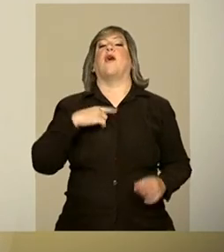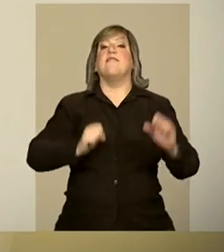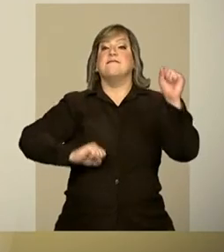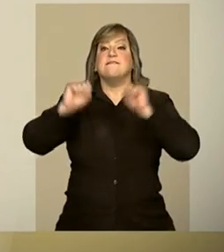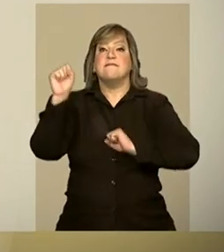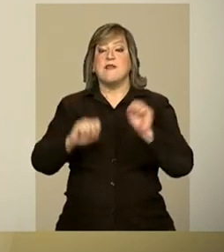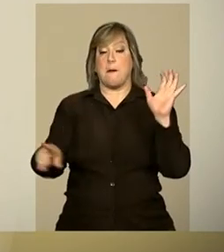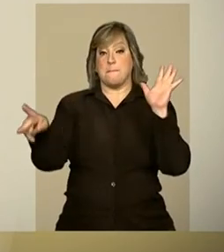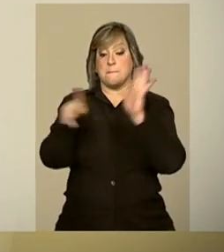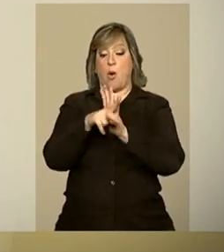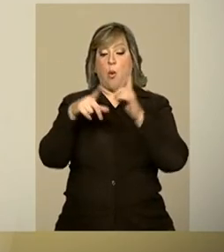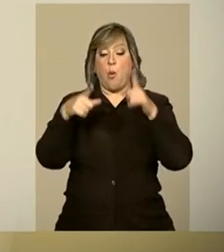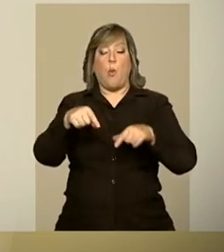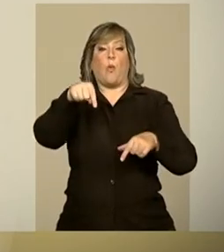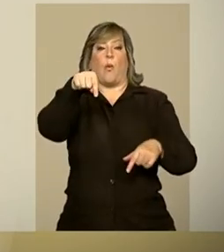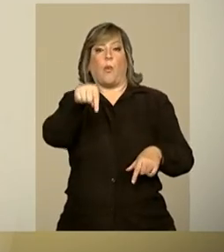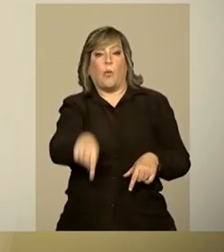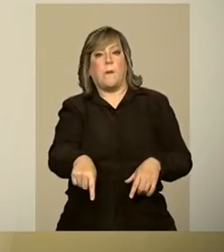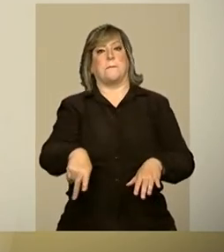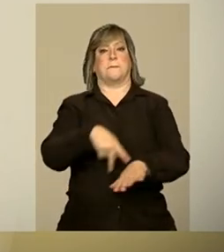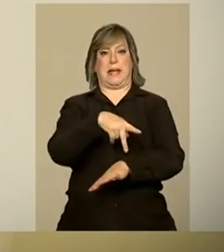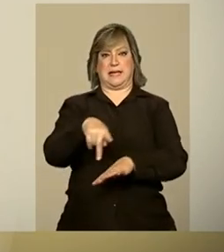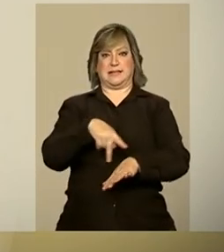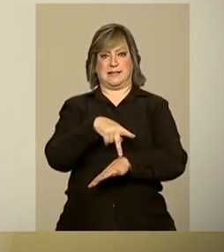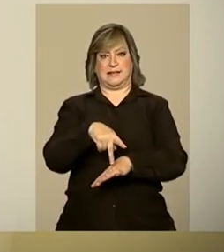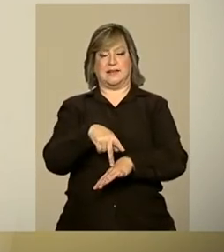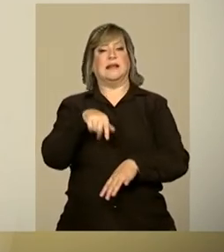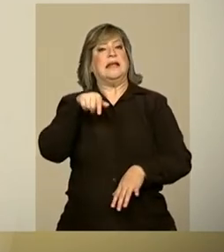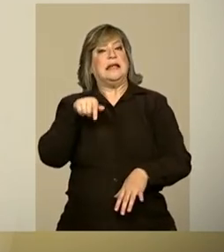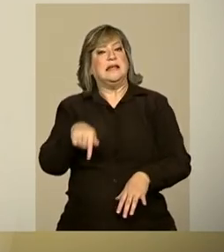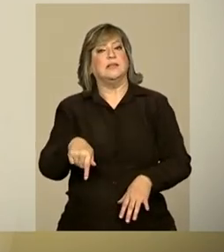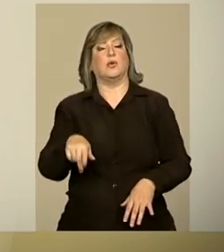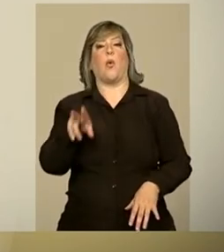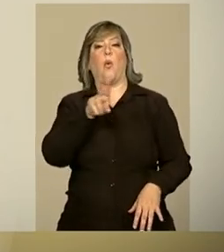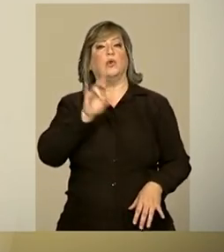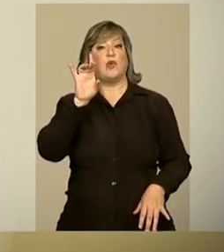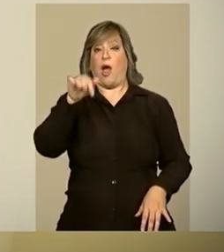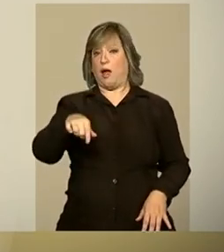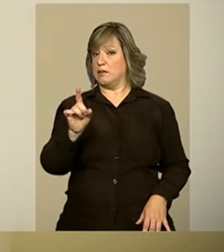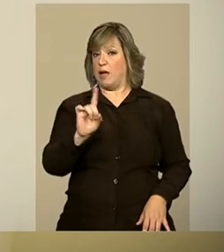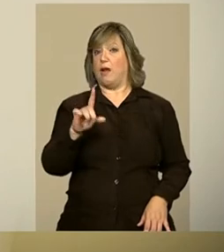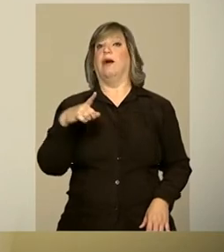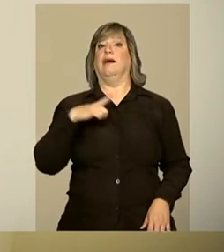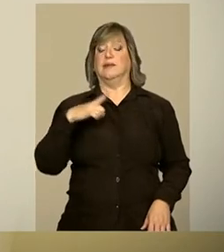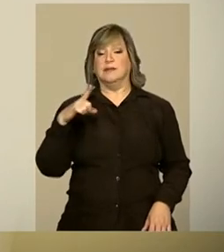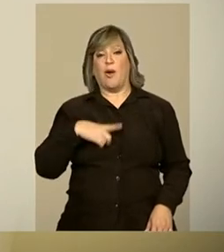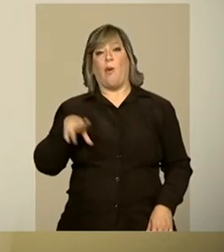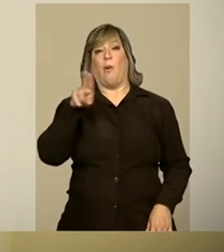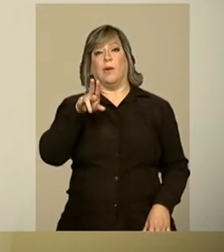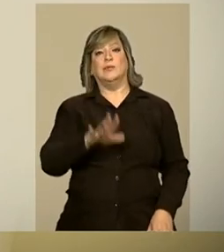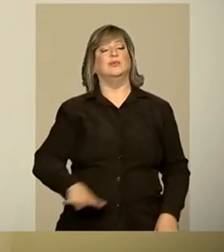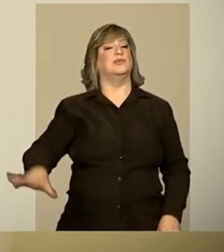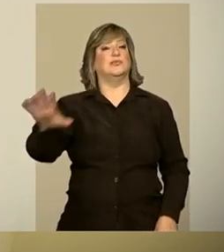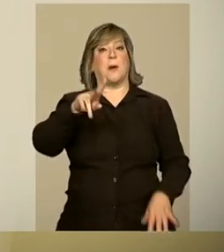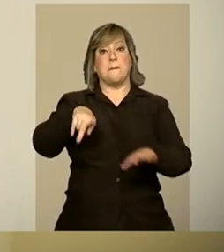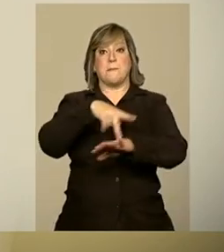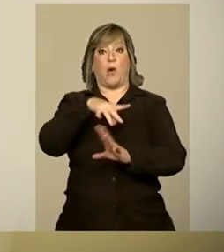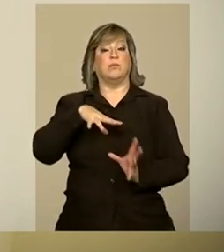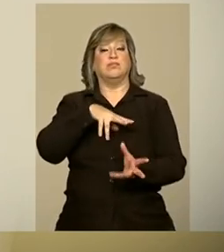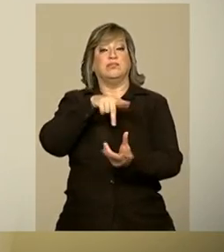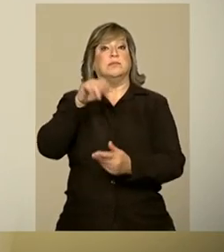produção local feita no país. Isso não é só usado no Brasil, não. Isso é usado em todos os países do